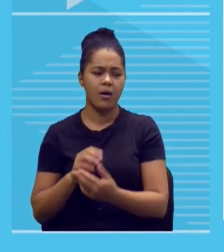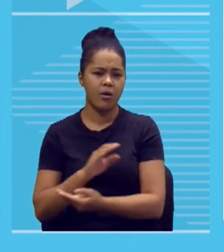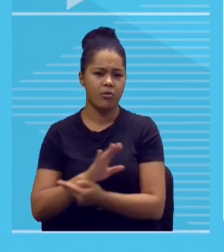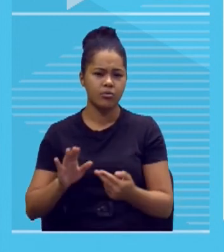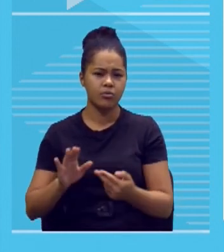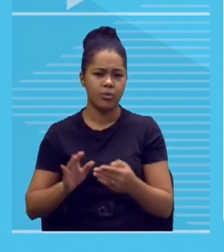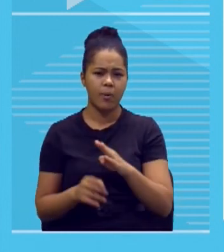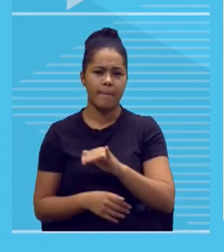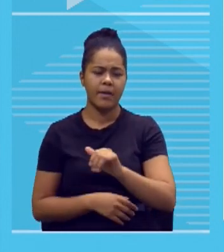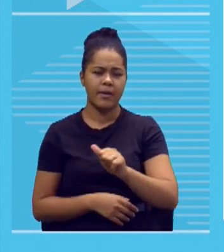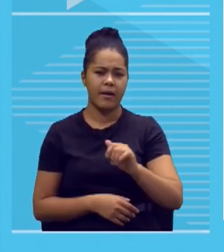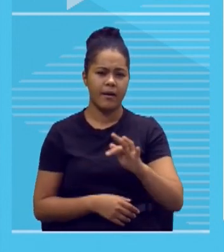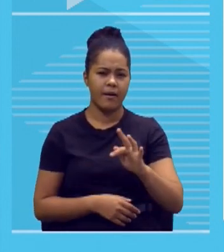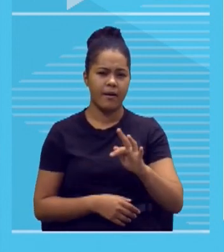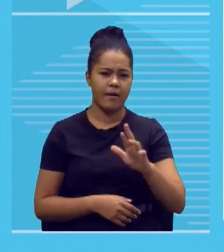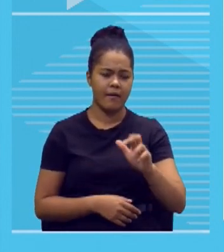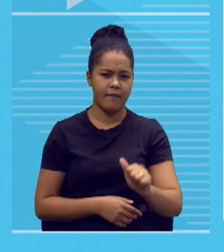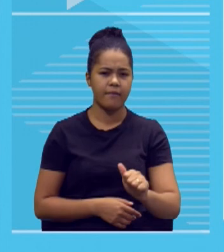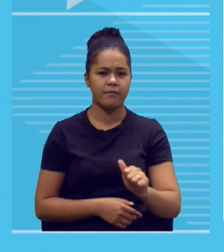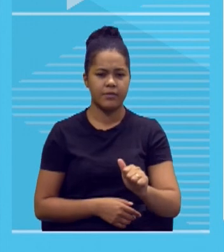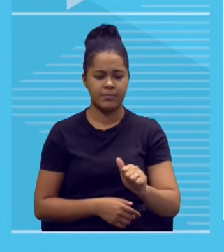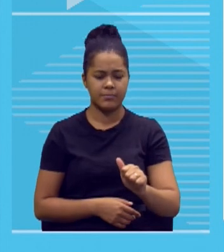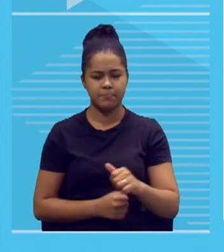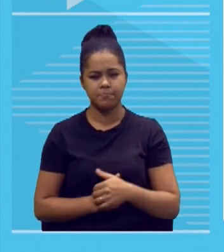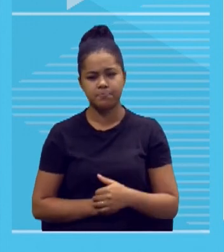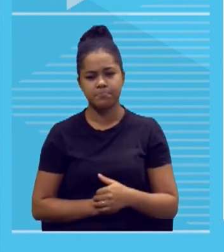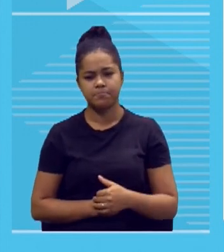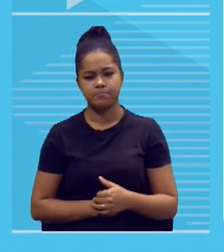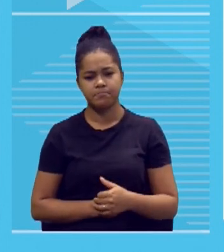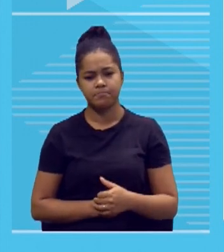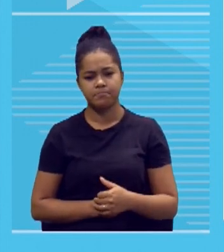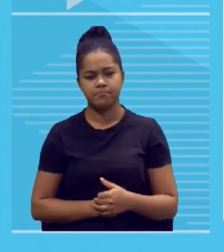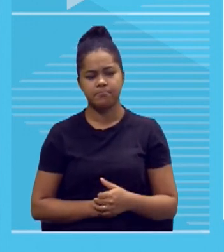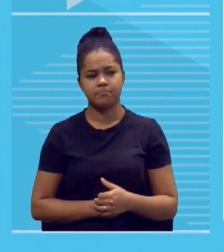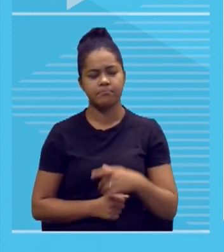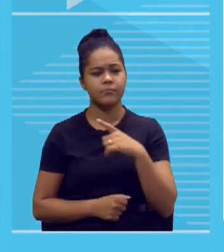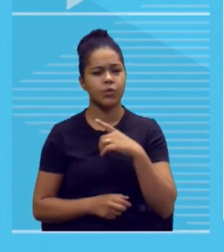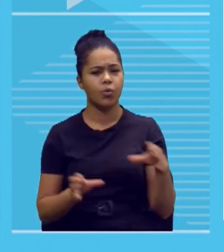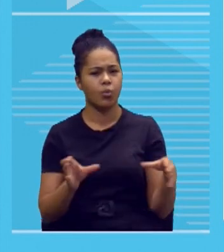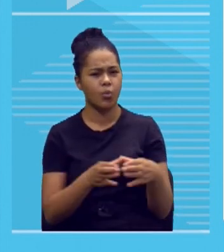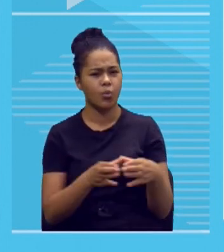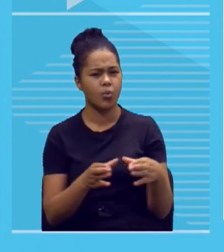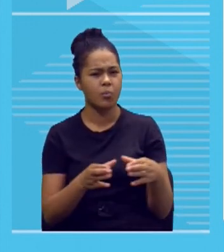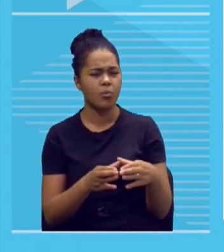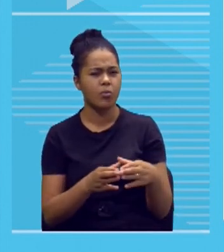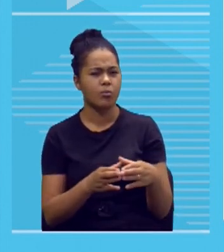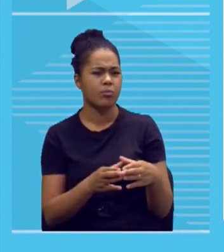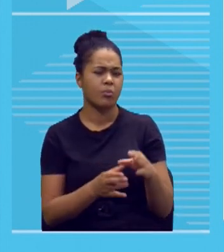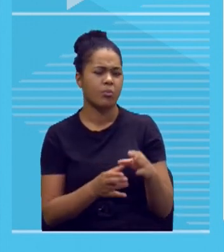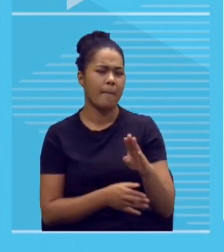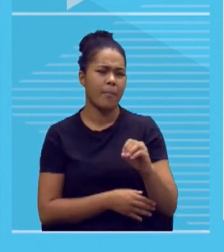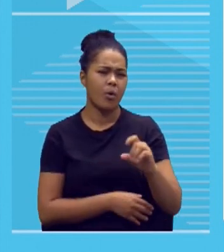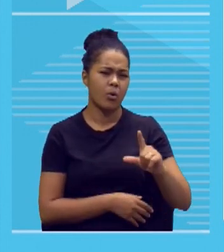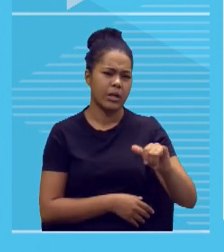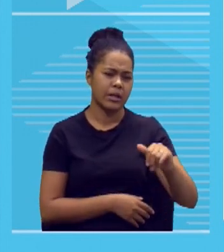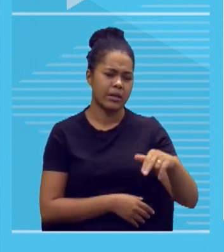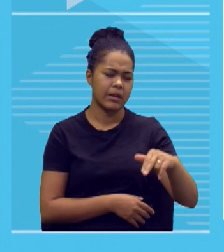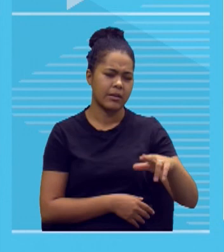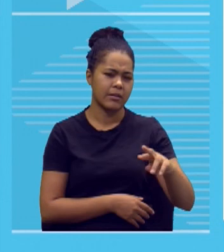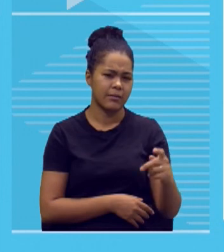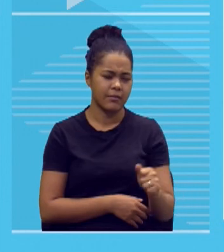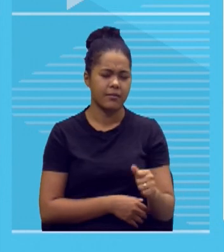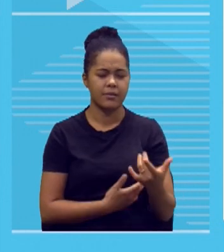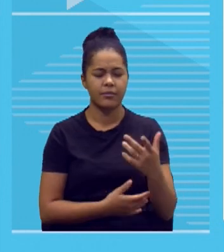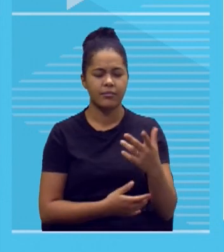é o novo dentro do Clube do Bolinha o Clube do Bolinha pois ela presta